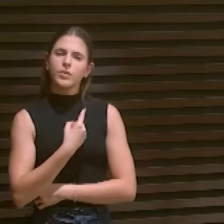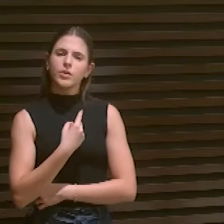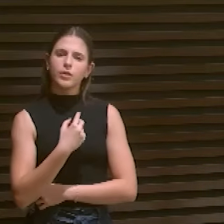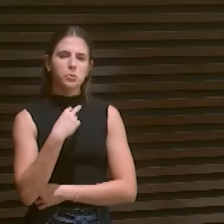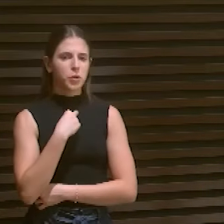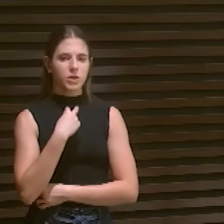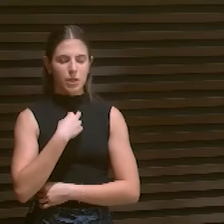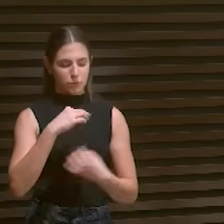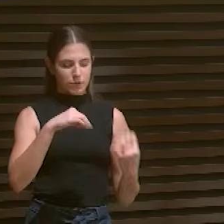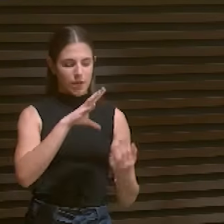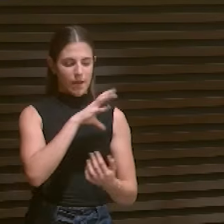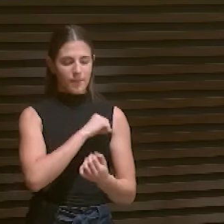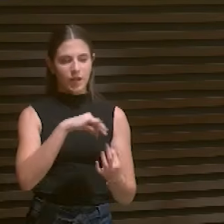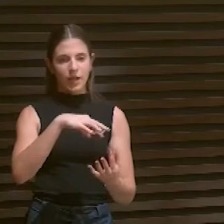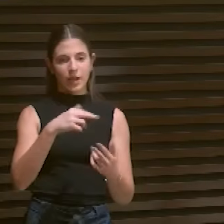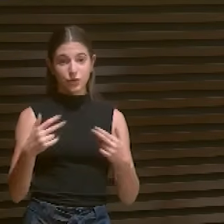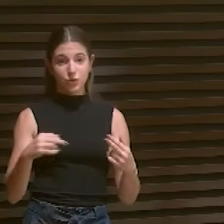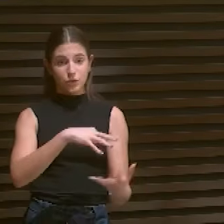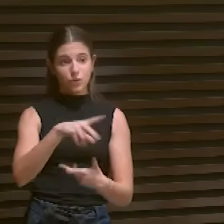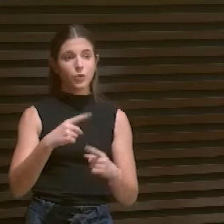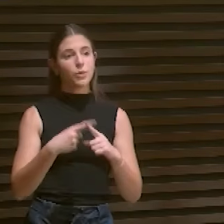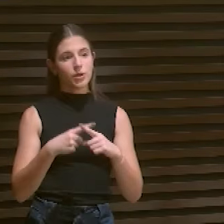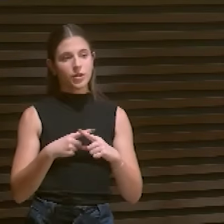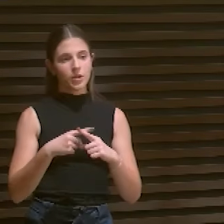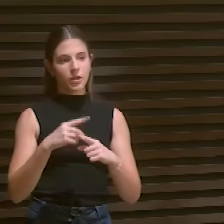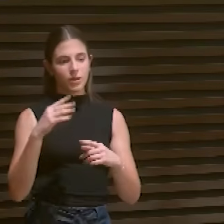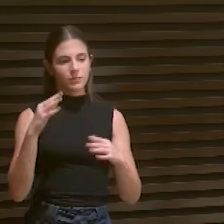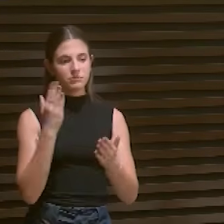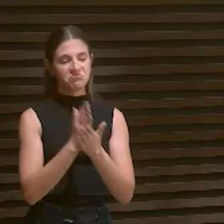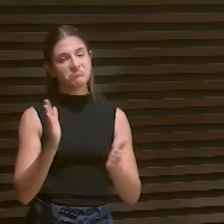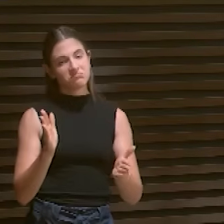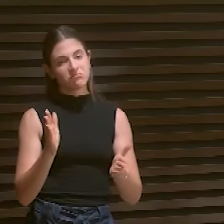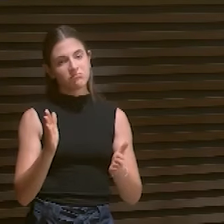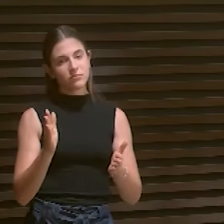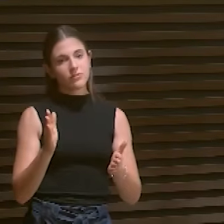coisas do mundo porque elas são passageiras, porque elas são